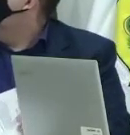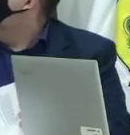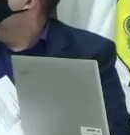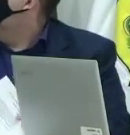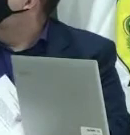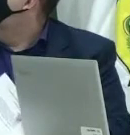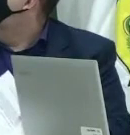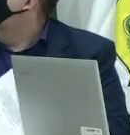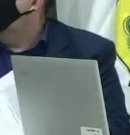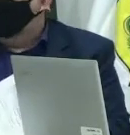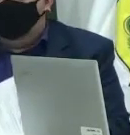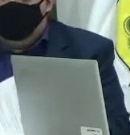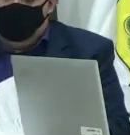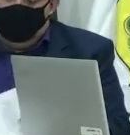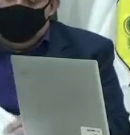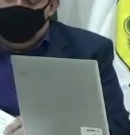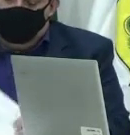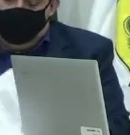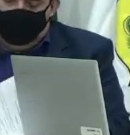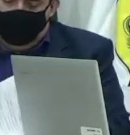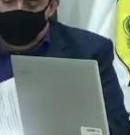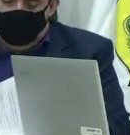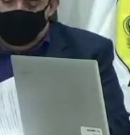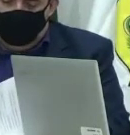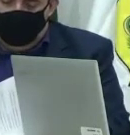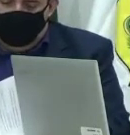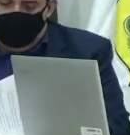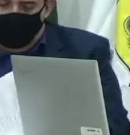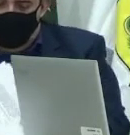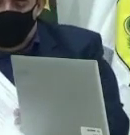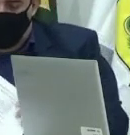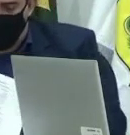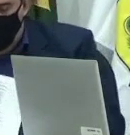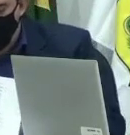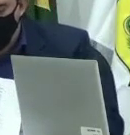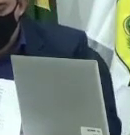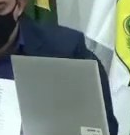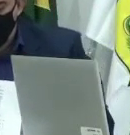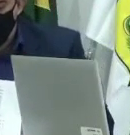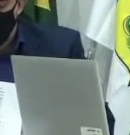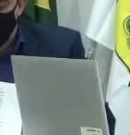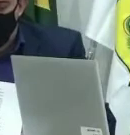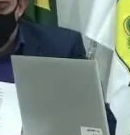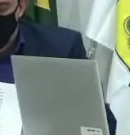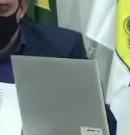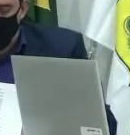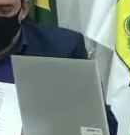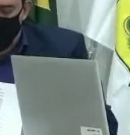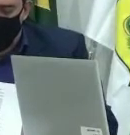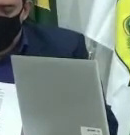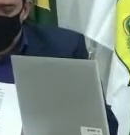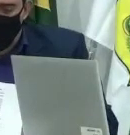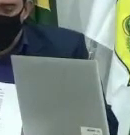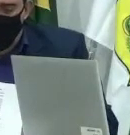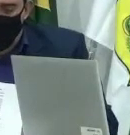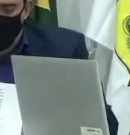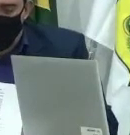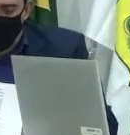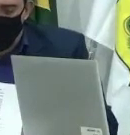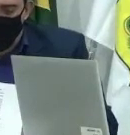010-2021, oriunda do projeto de lei complementar 03-2021, que dispõe sobre a alteração do anexo 1 da lei complementar